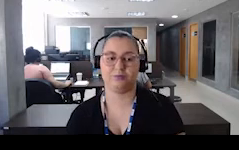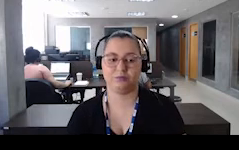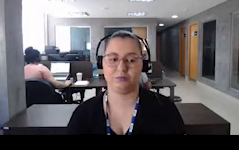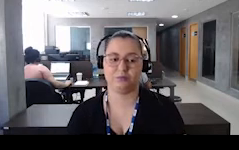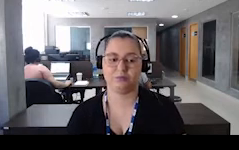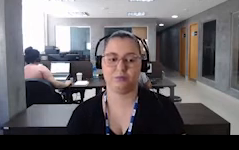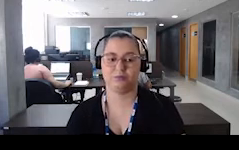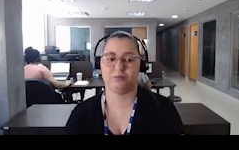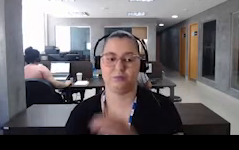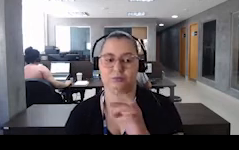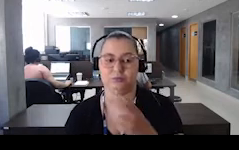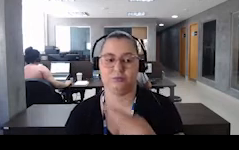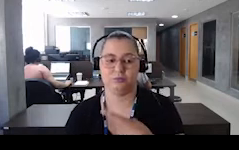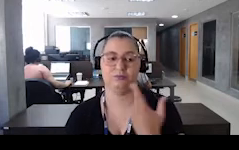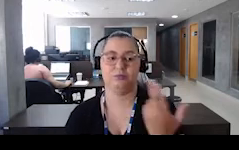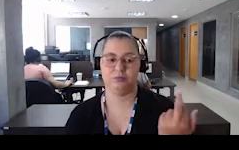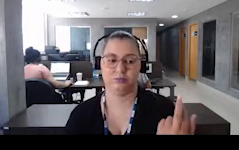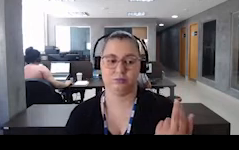Então, a gente vai colocar o valor dele aqui.